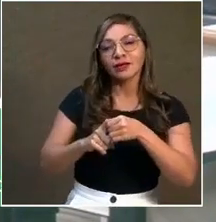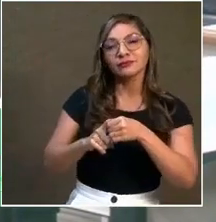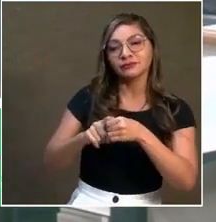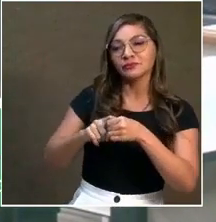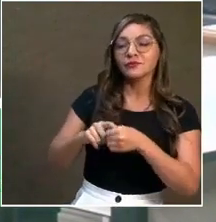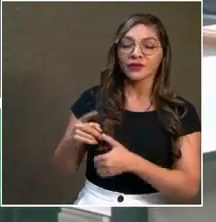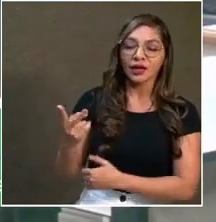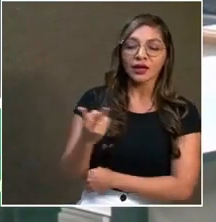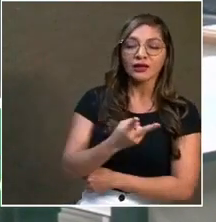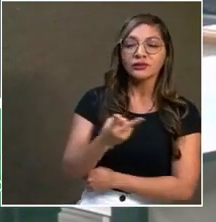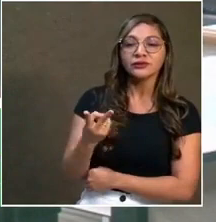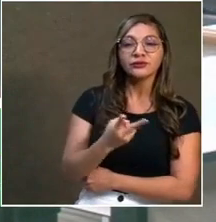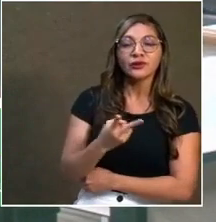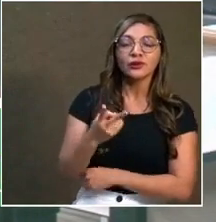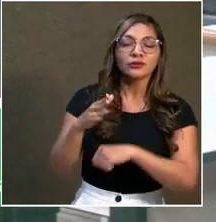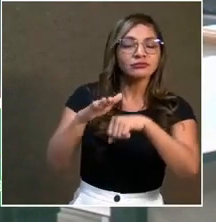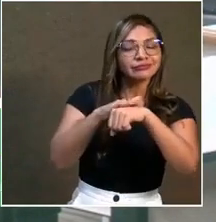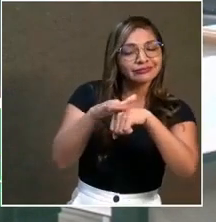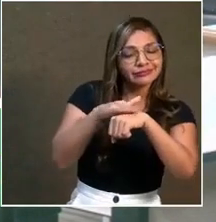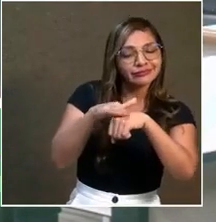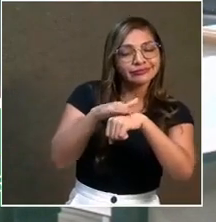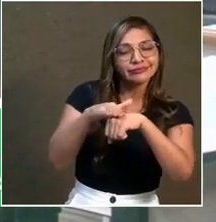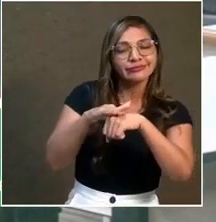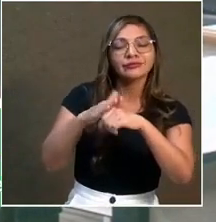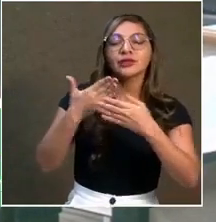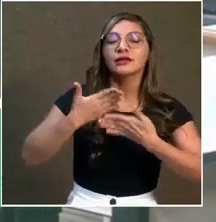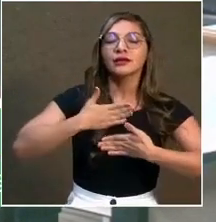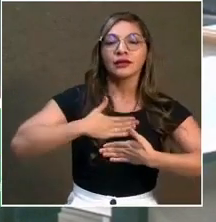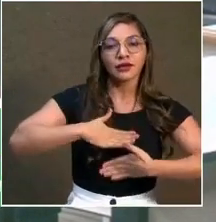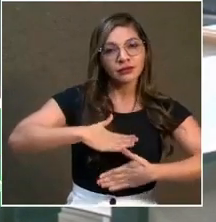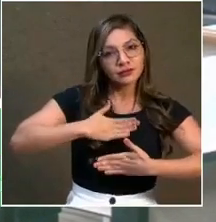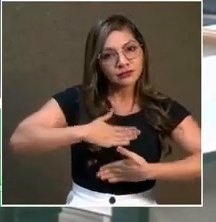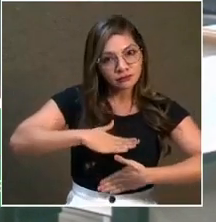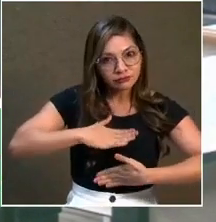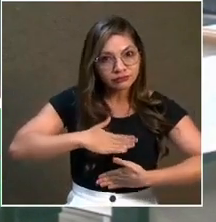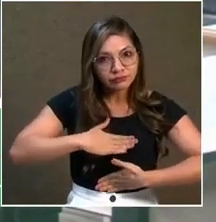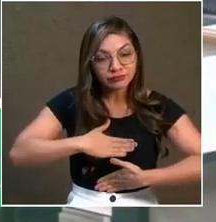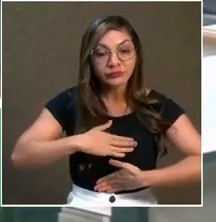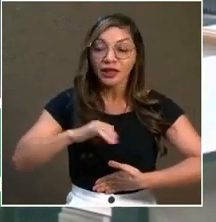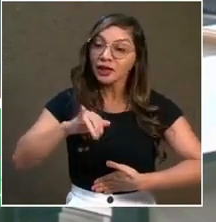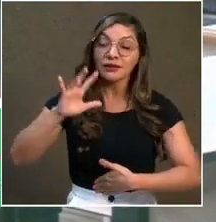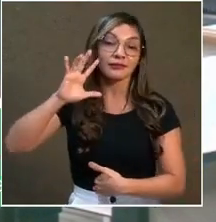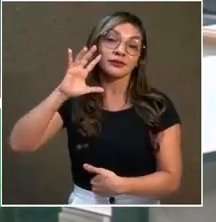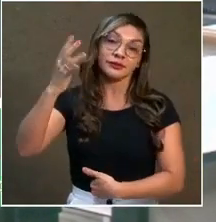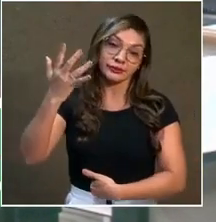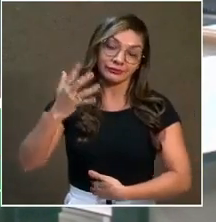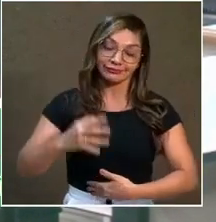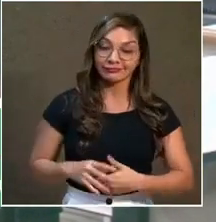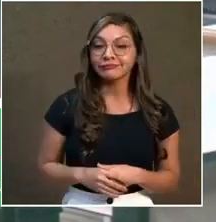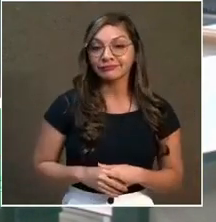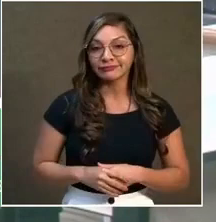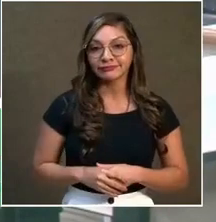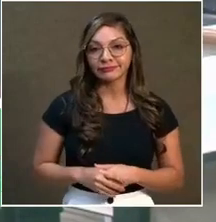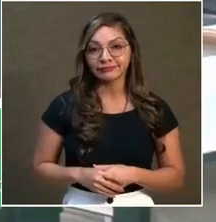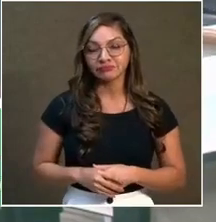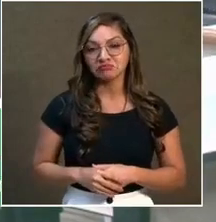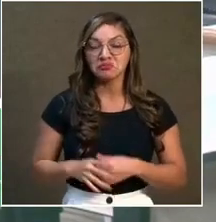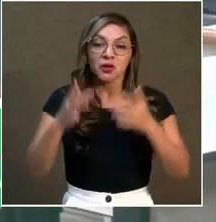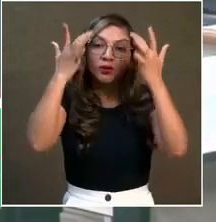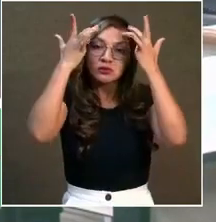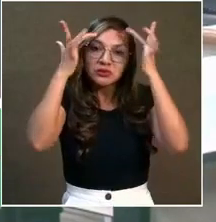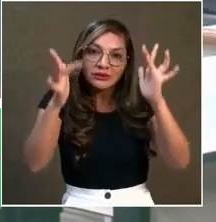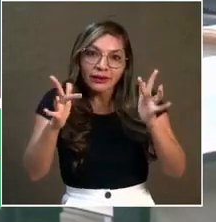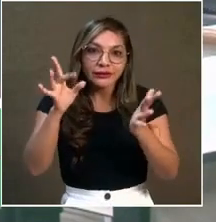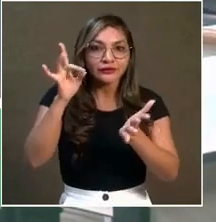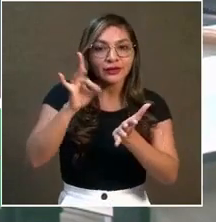para eles ali fazerem, para conversarem de maneira tranquila e de se decidirem. Não se sabe o